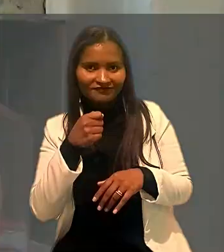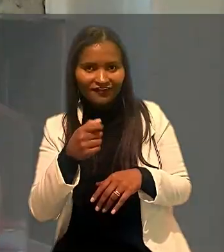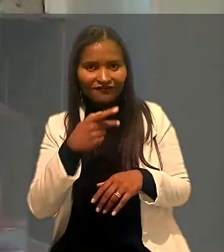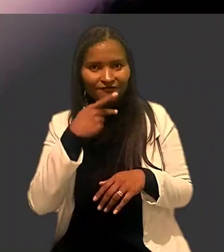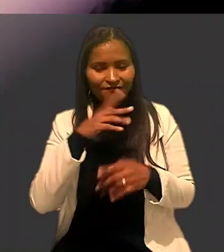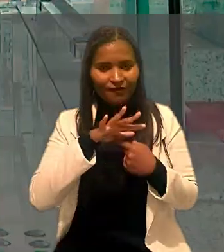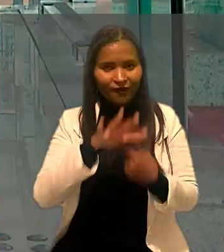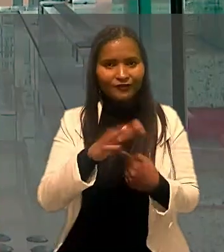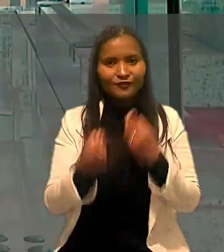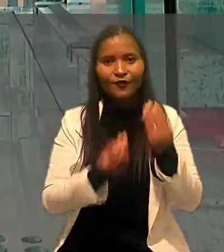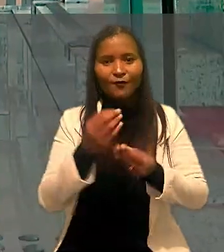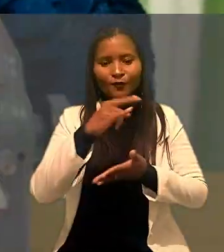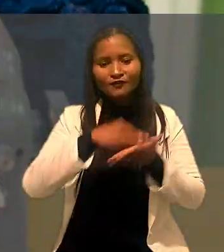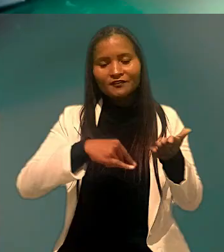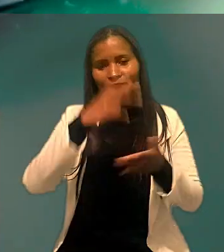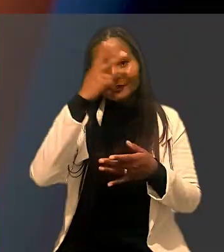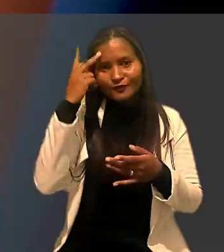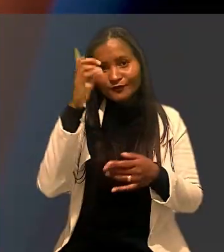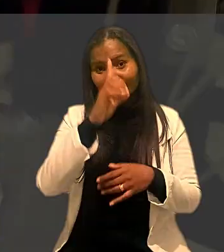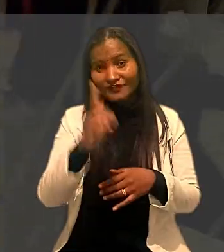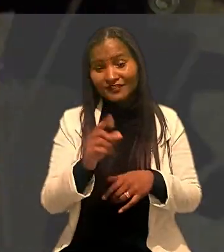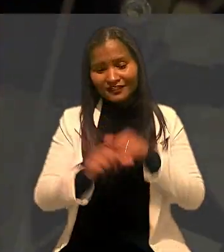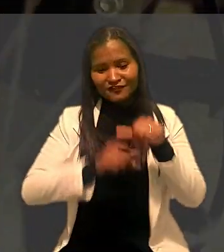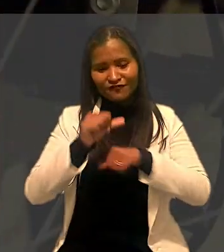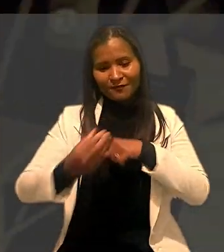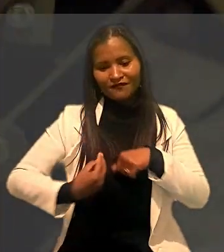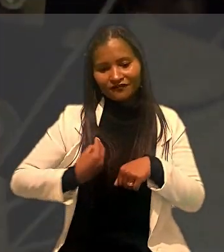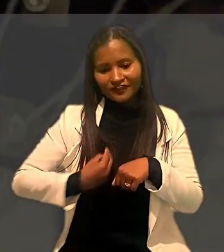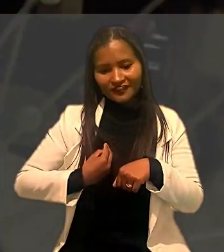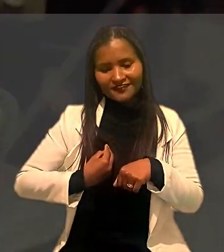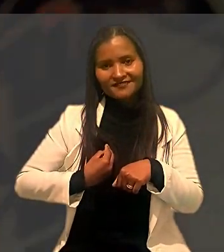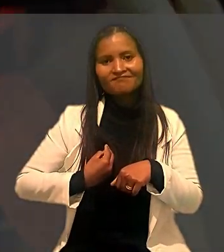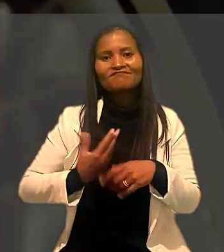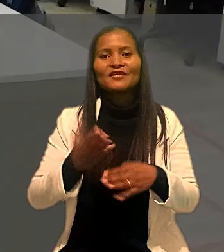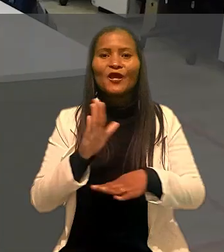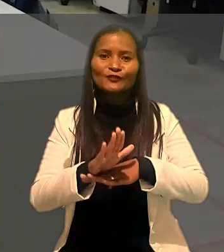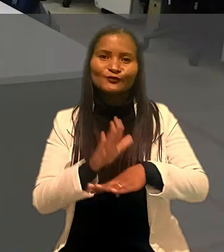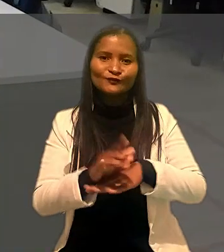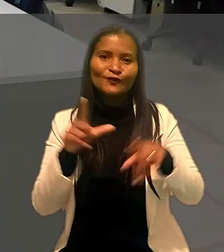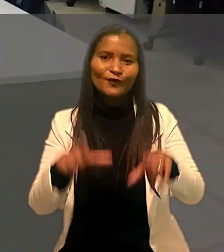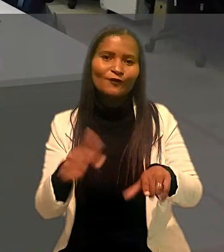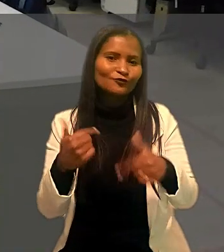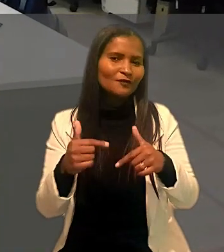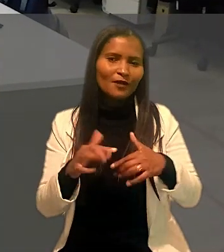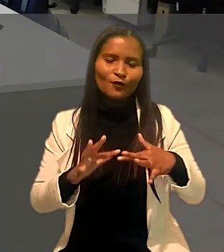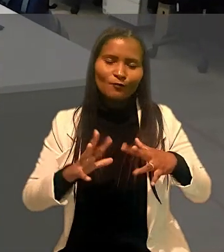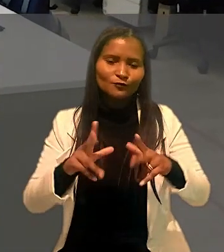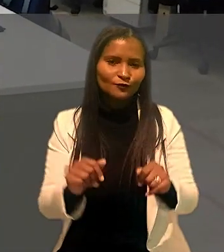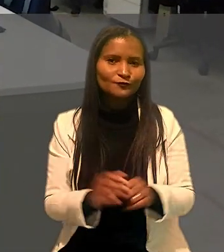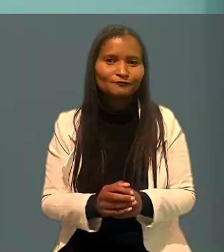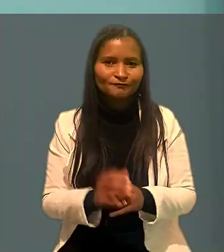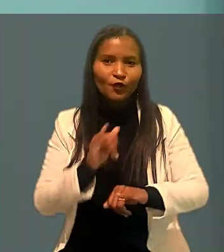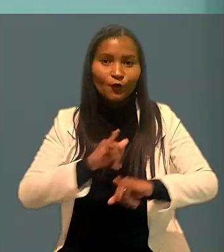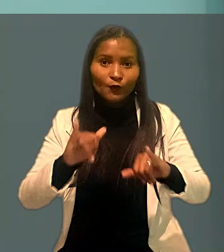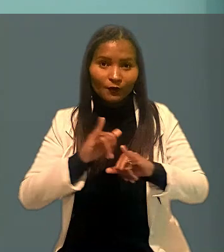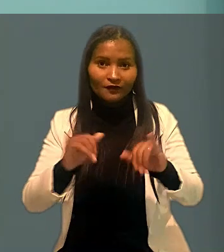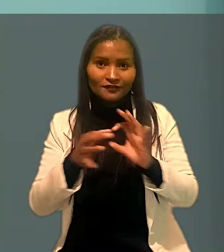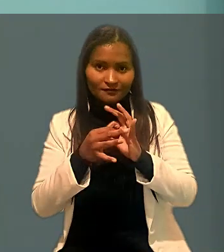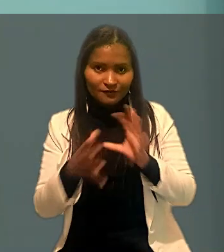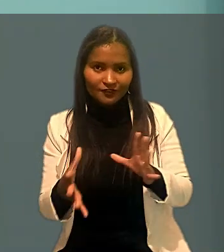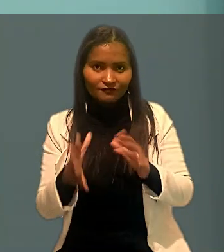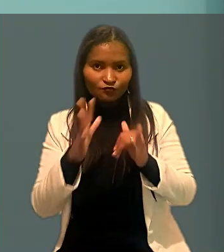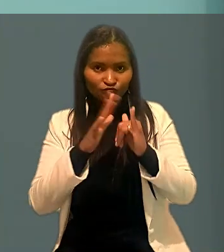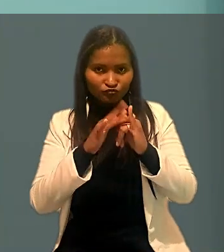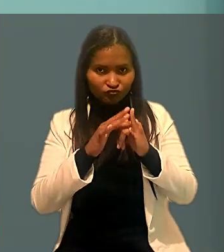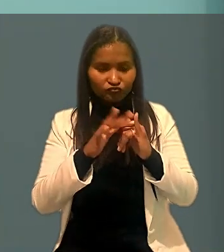mostra como a contratação de pessoas com deficiência transforma vidas e beneficia o ambiente de trabalho como um todo. O programa